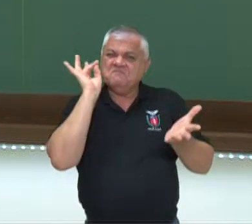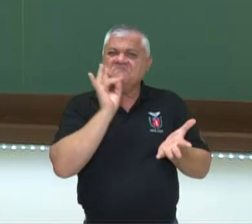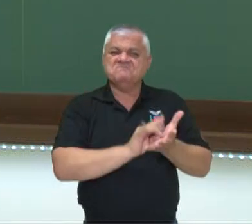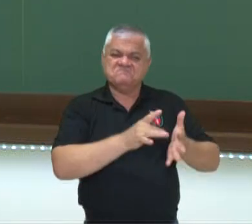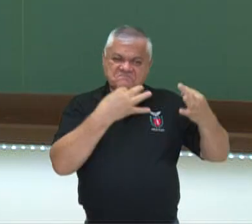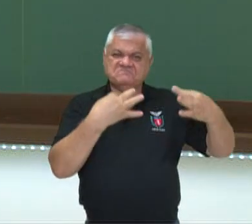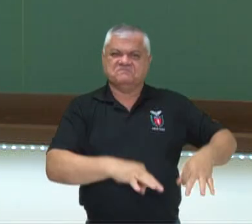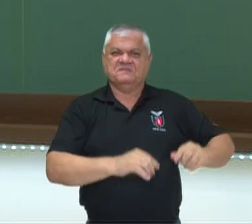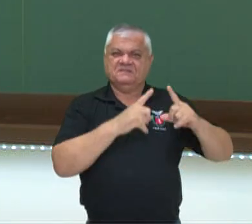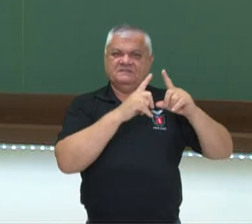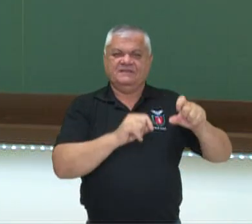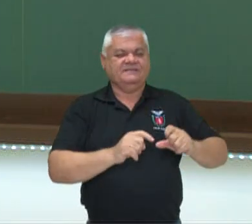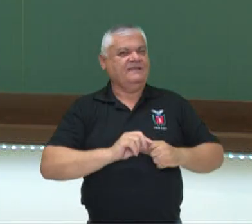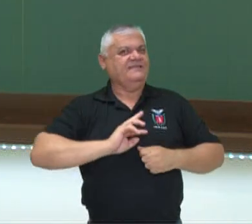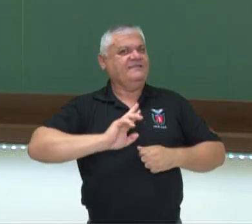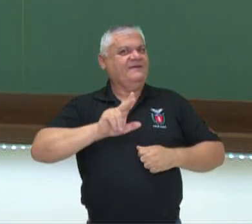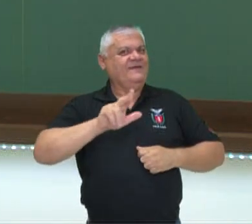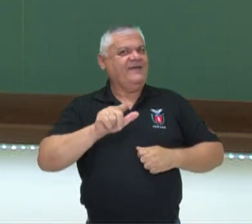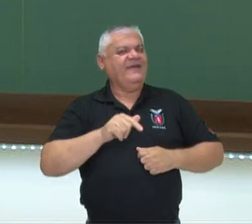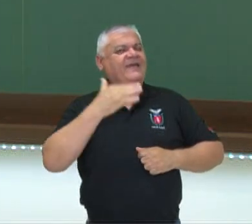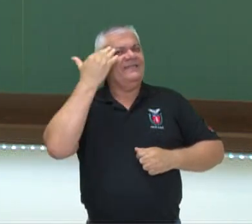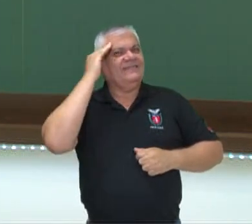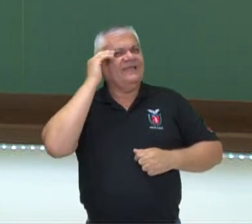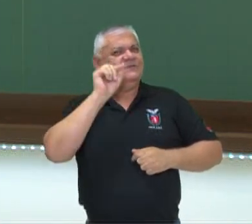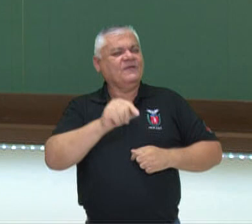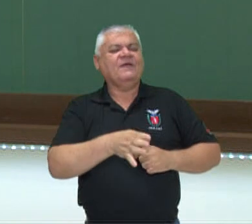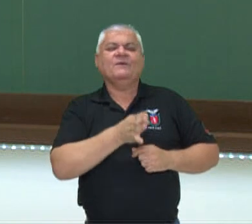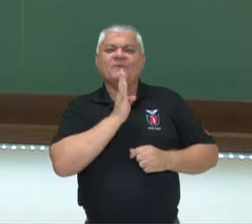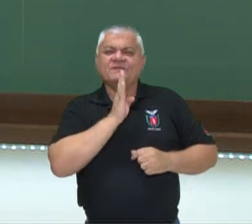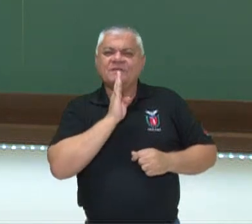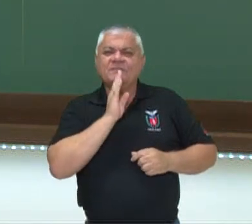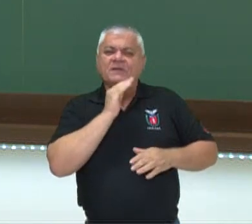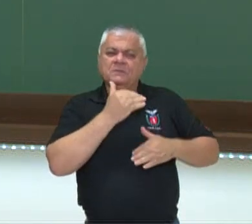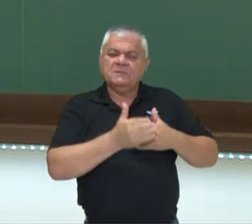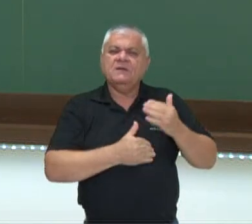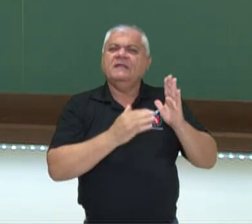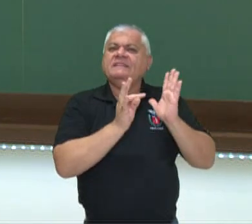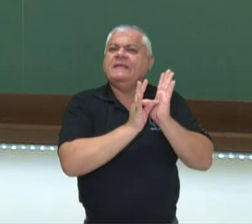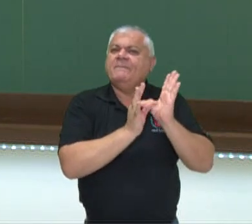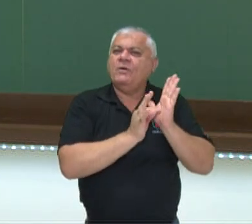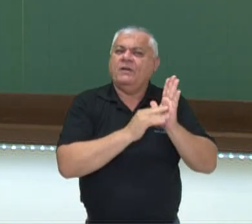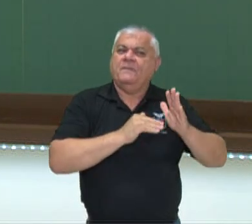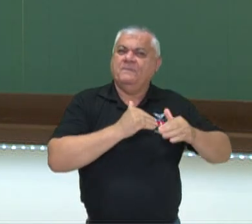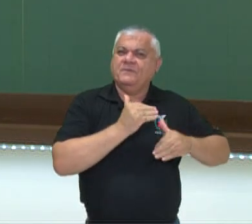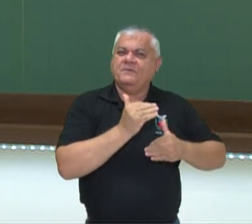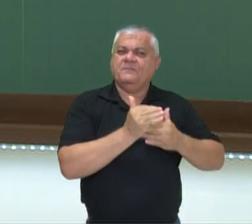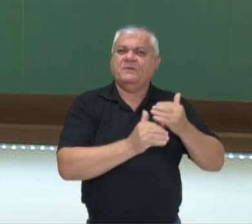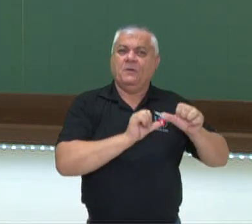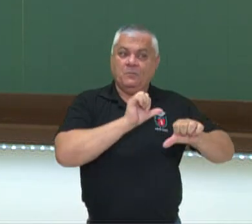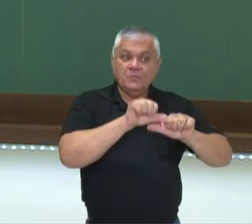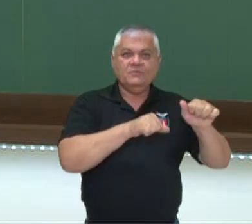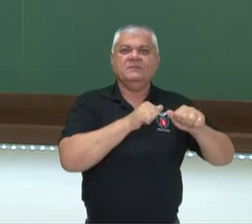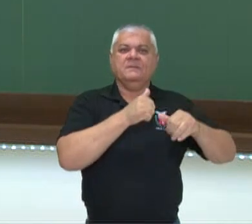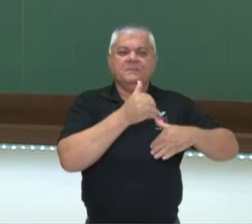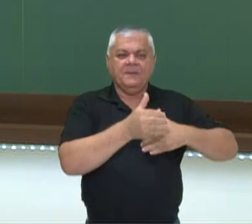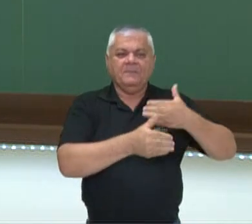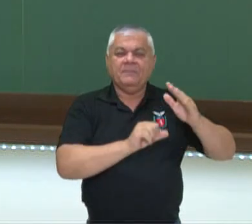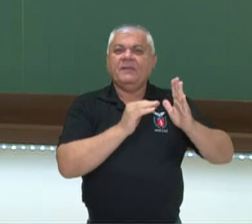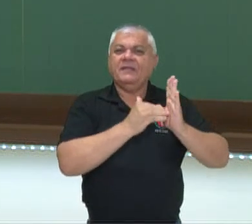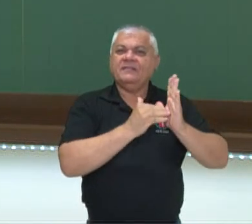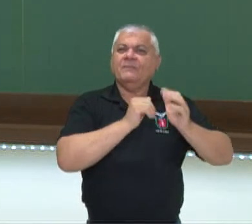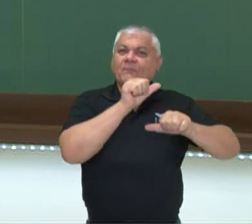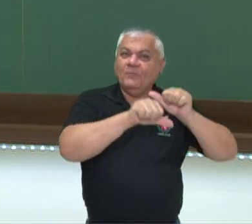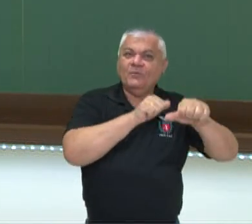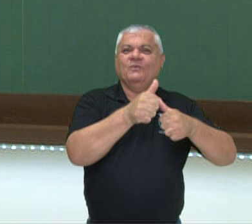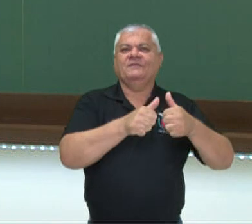ciência. A ciência ela passa a ser entendida, então, enquanto um conhecimento provisório. As teorias científicas, elas vão